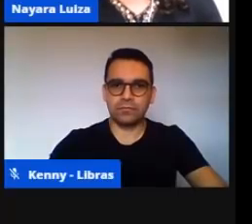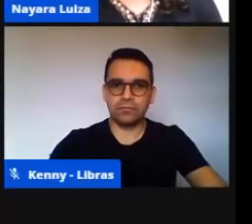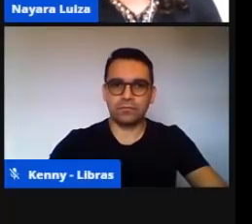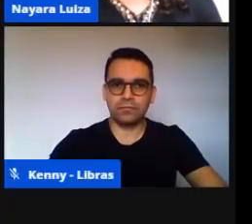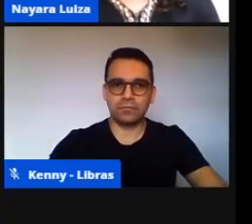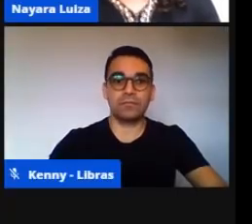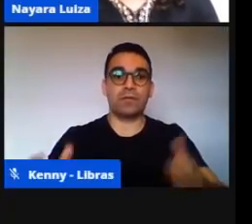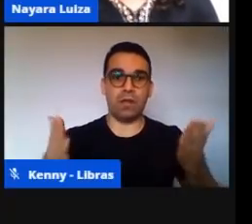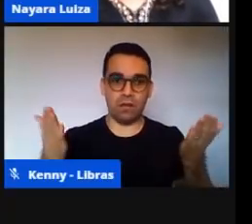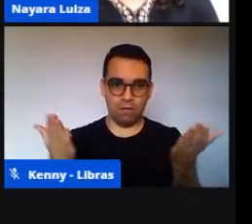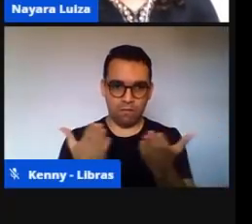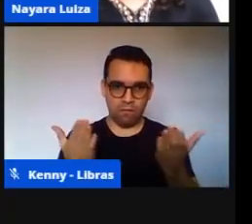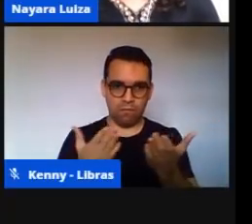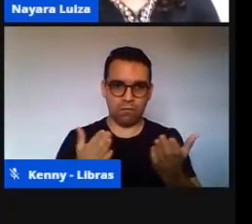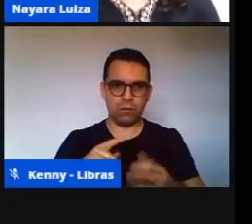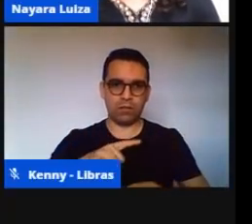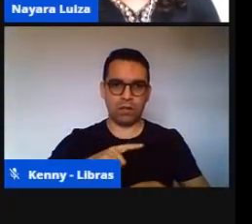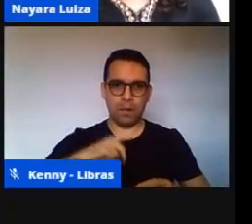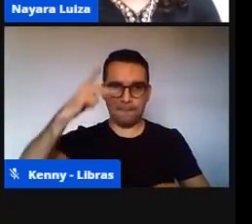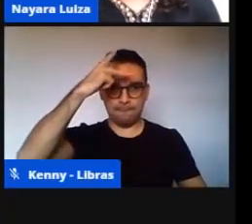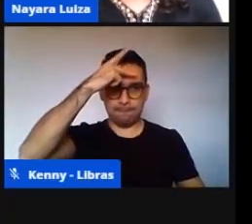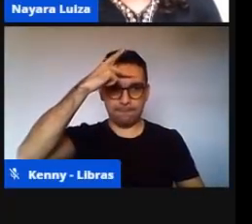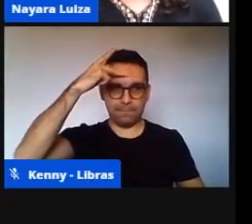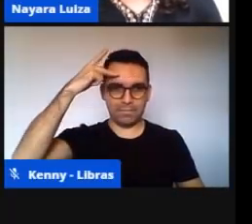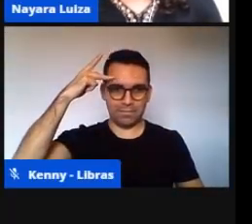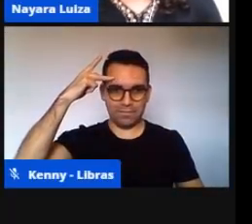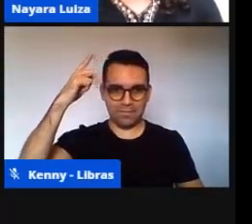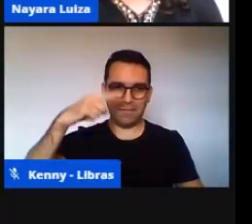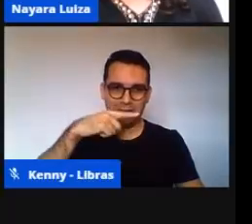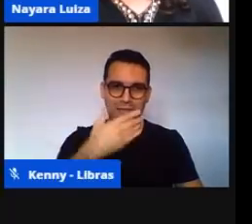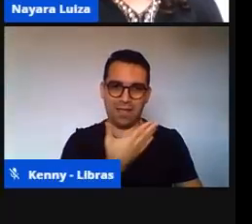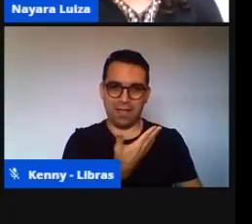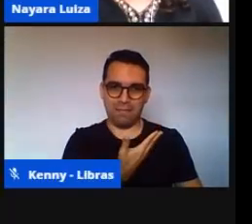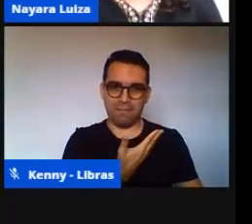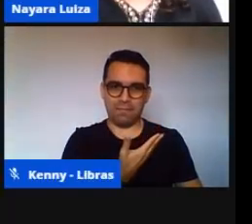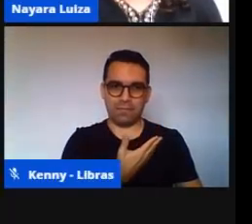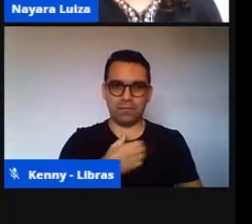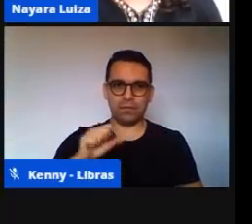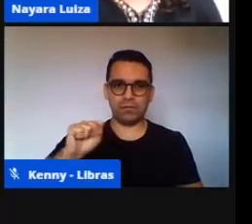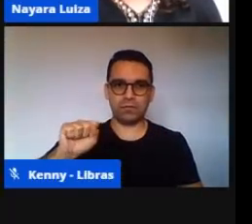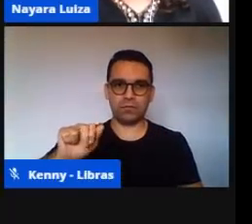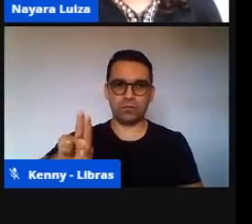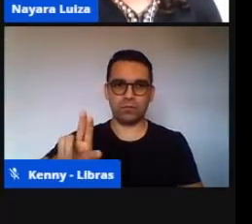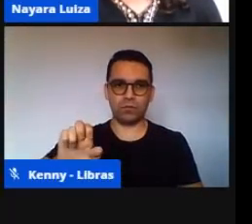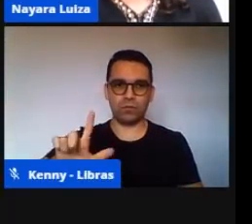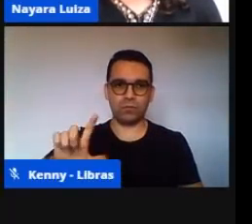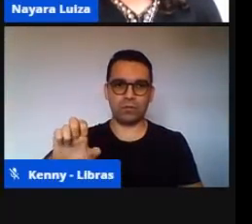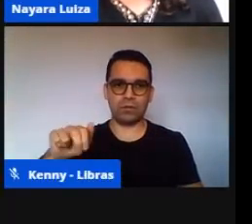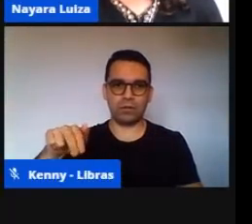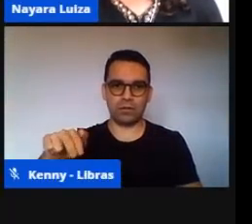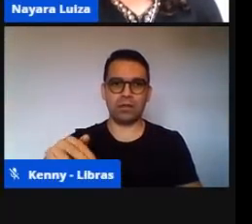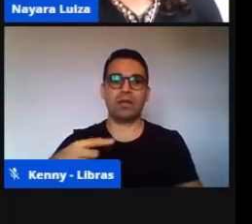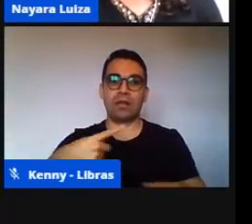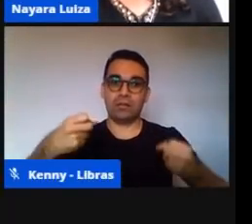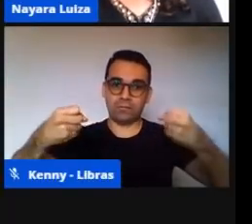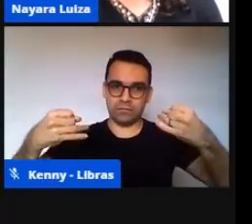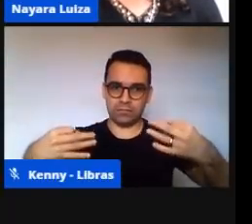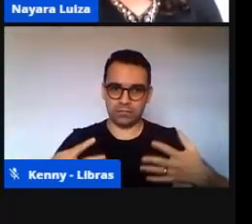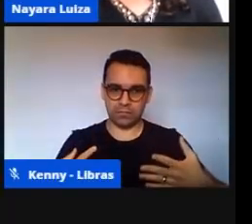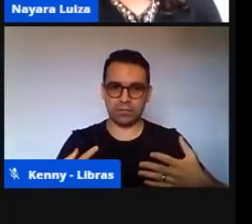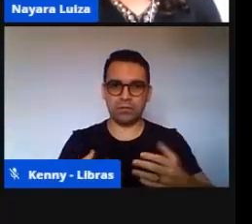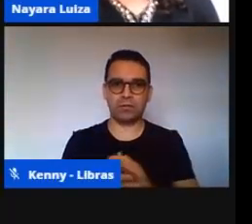Suelen, para ela abordar técnicas, né, e falar mais especificamente de alguns